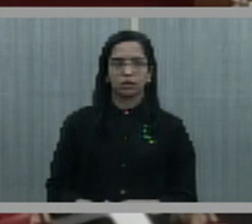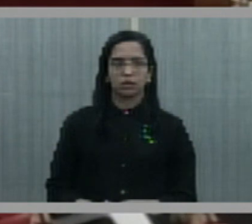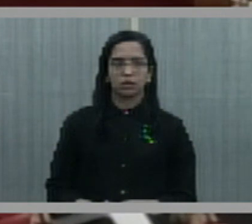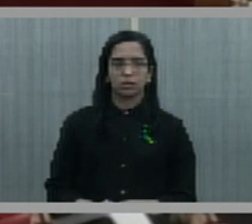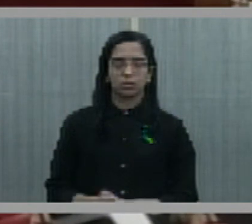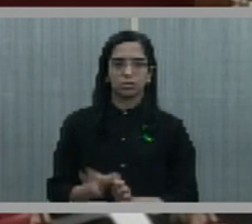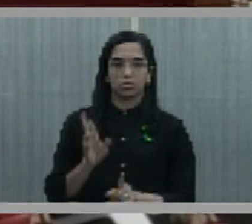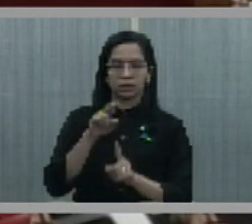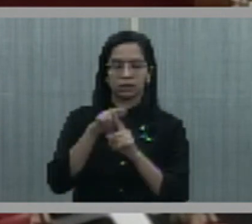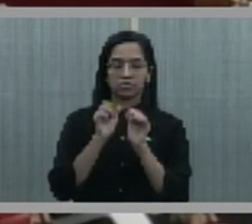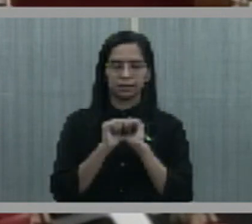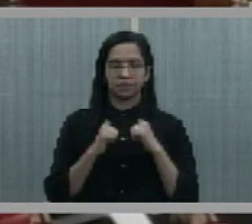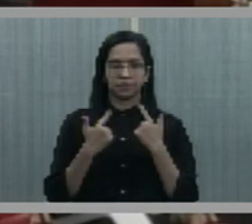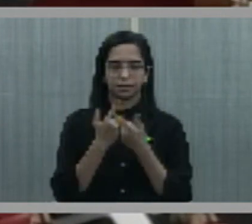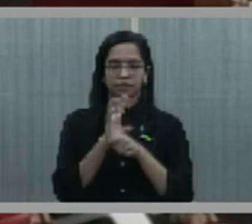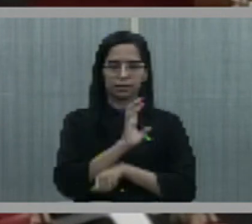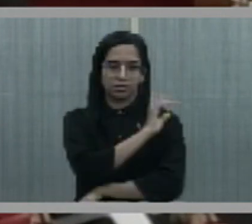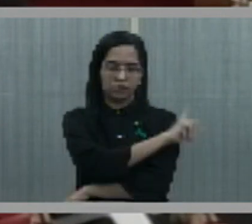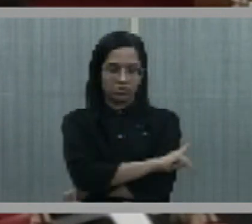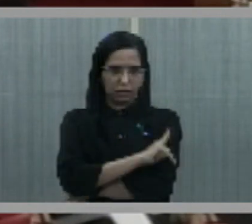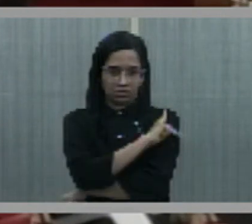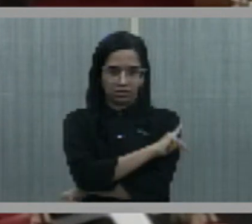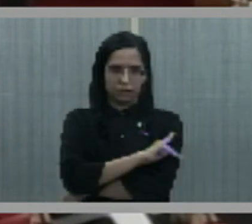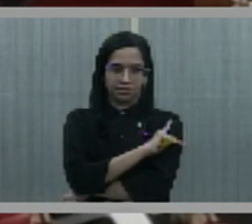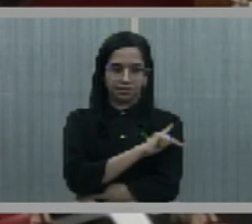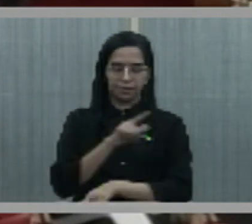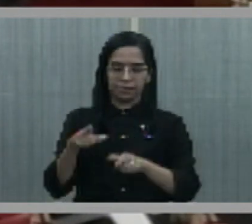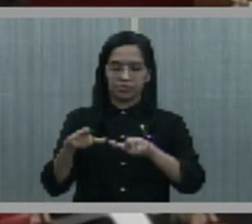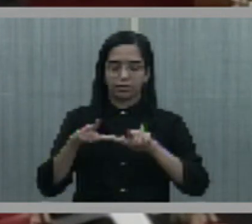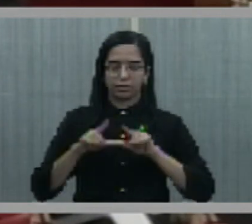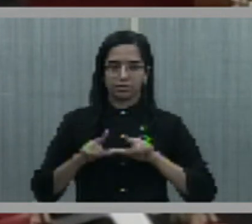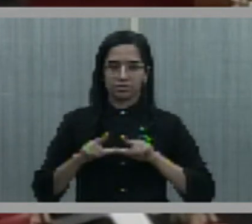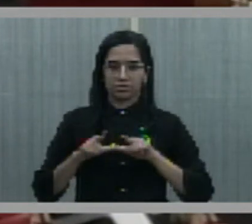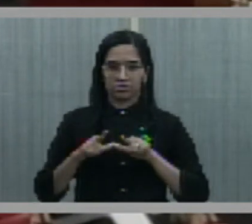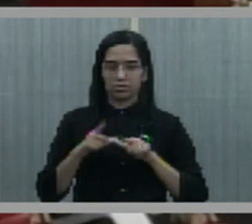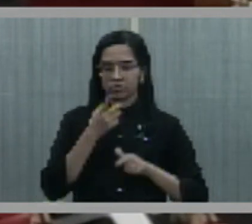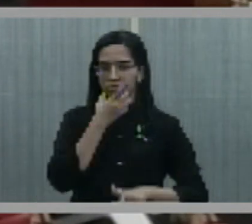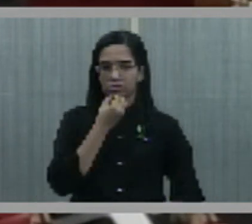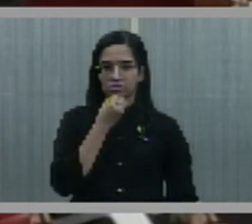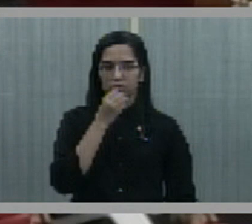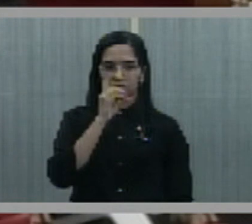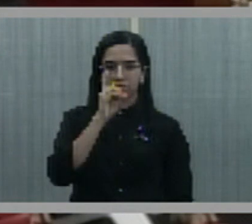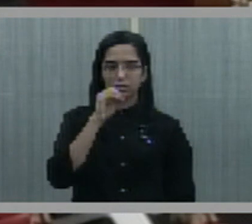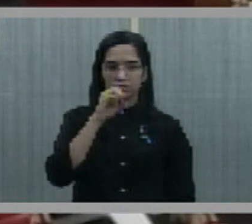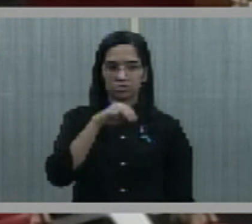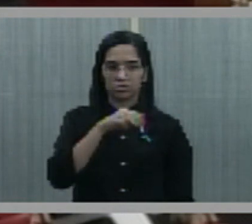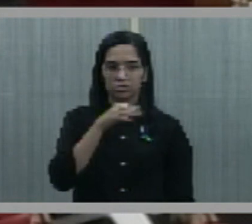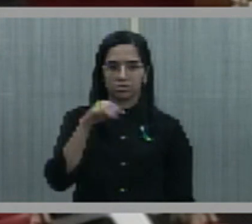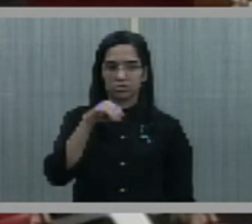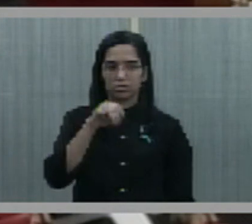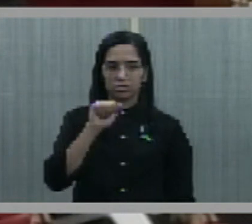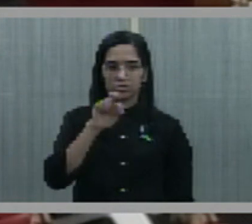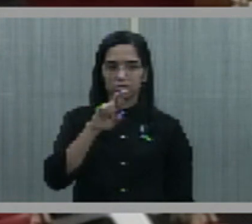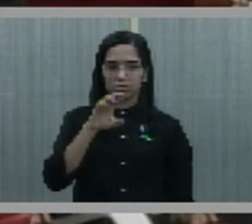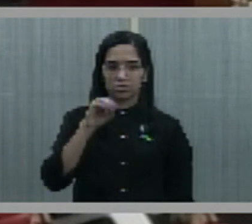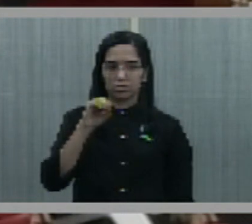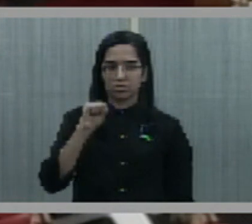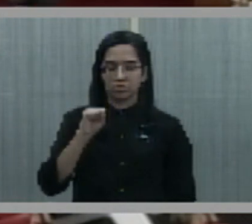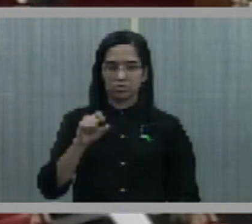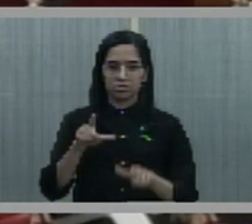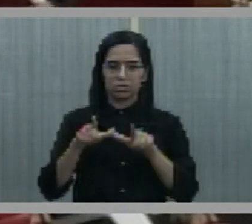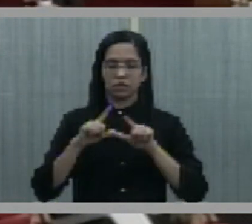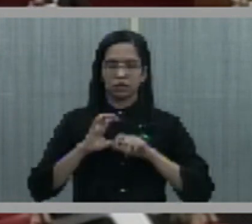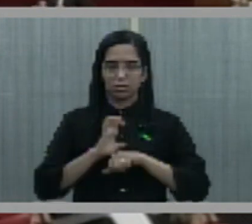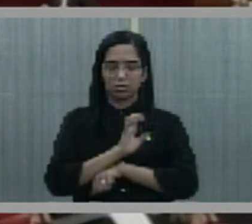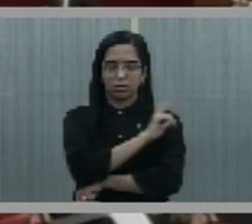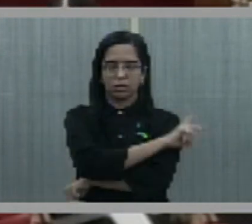Em nome do Poder Legislativo do Estado do Piauí, entrego ao senhor Dom Marcos Antônio Tavone o título de cidadania